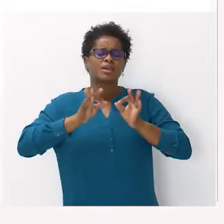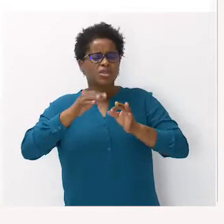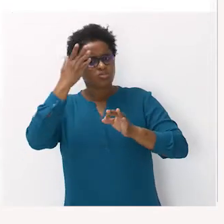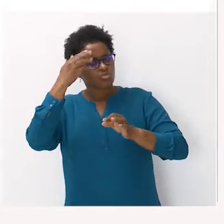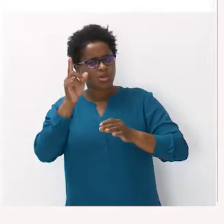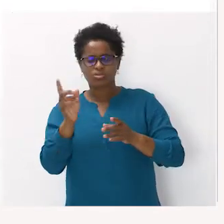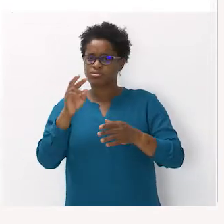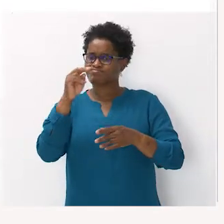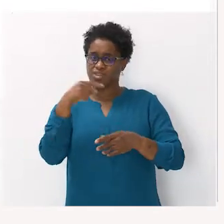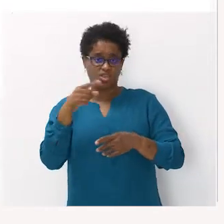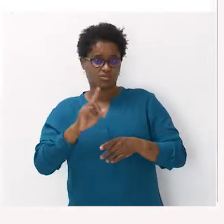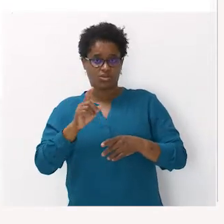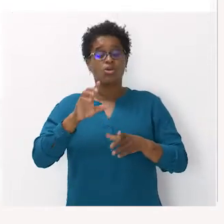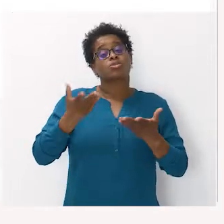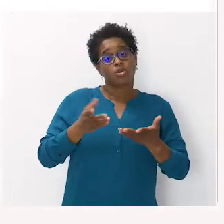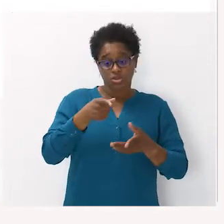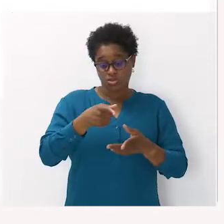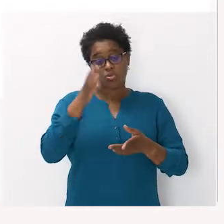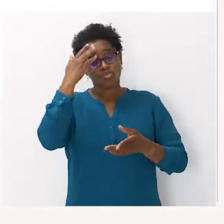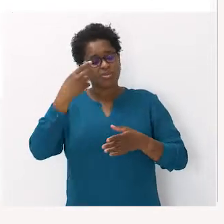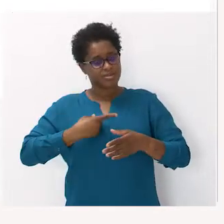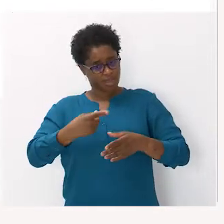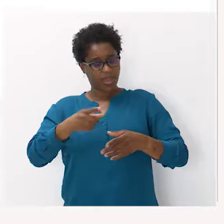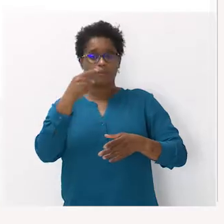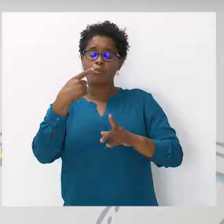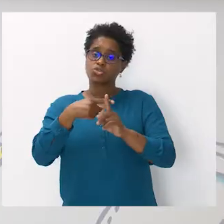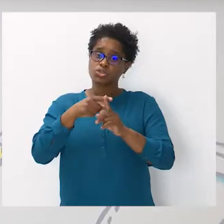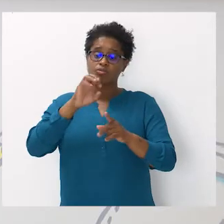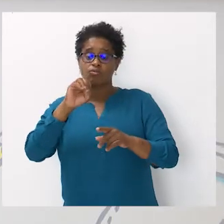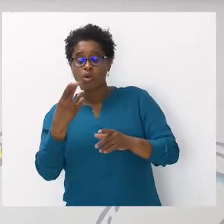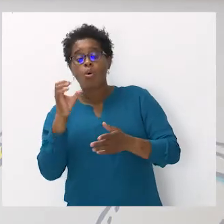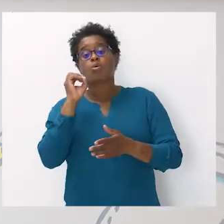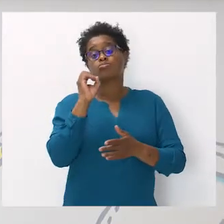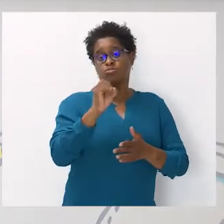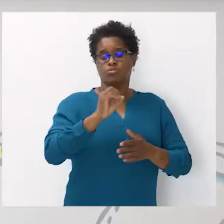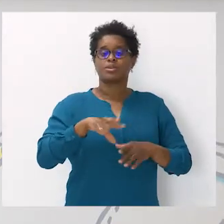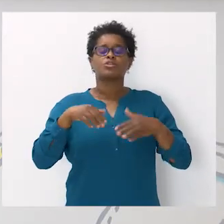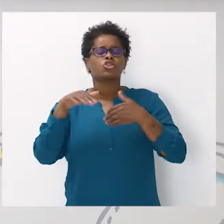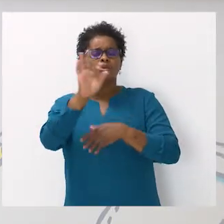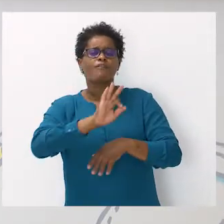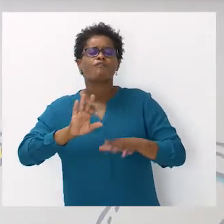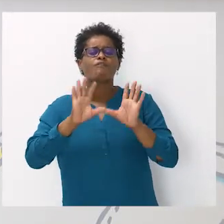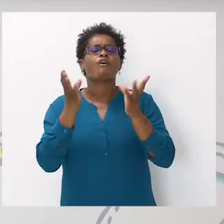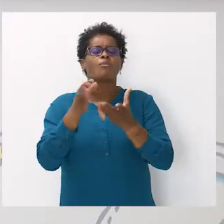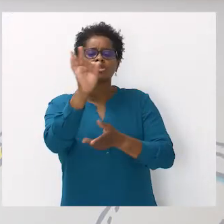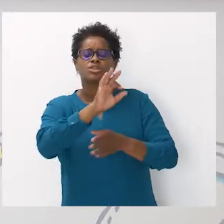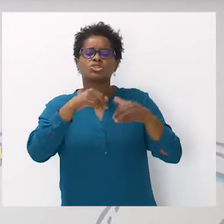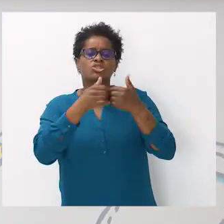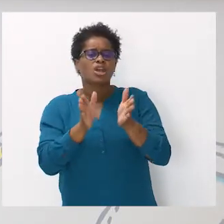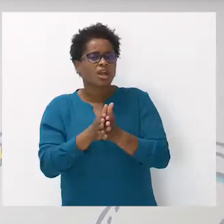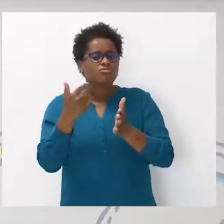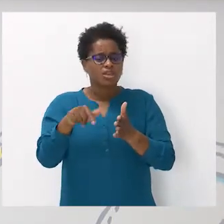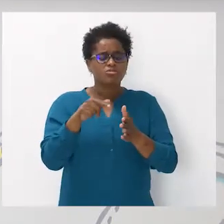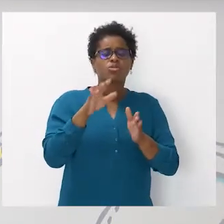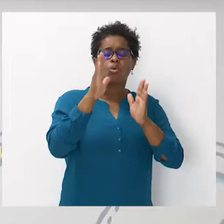Isto é, o número será positivo ou nulo. De uma forma geral, nós temos o seguinte, módulo de um